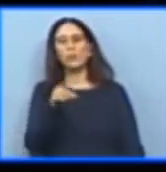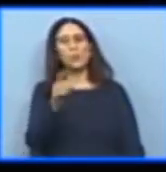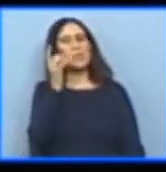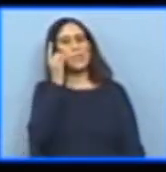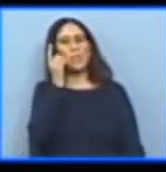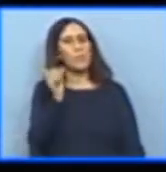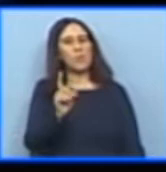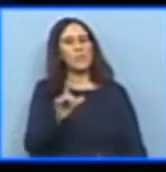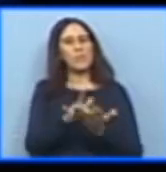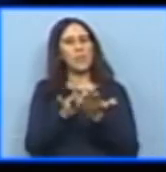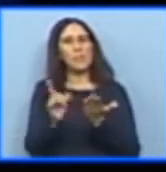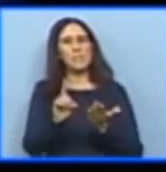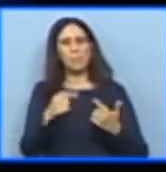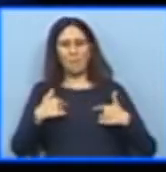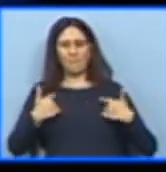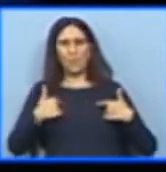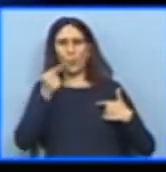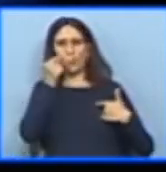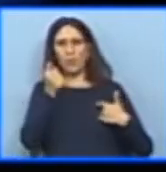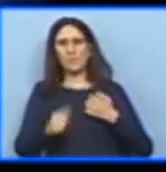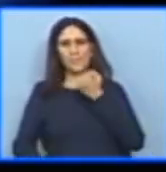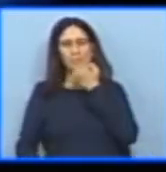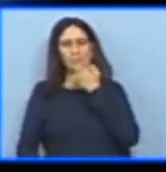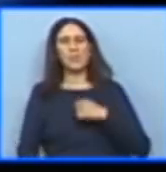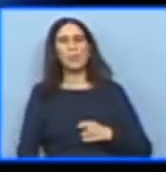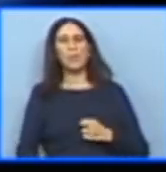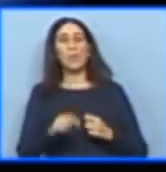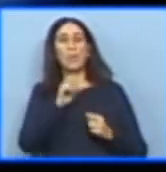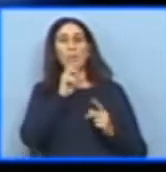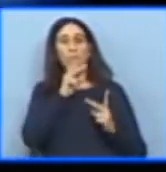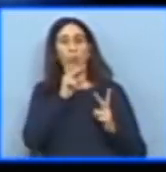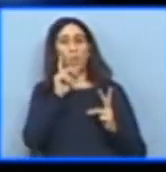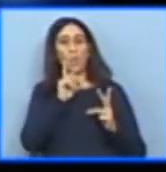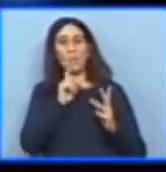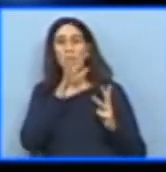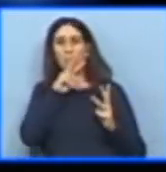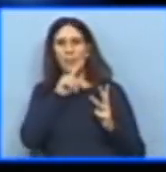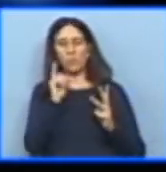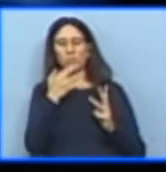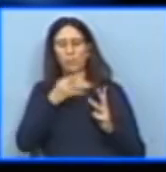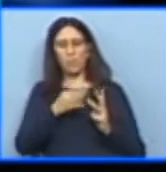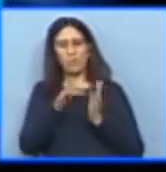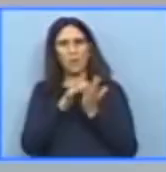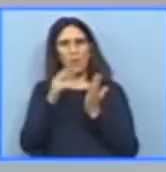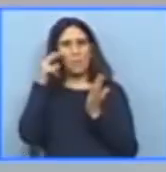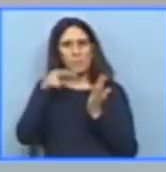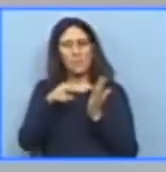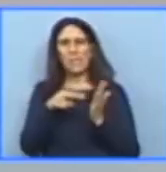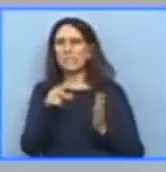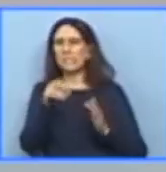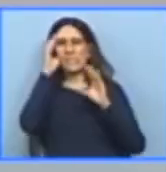telemóvel ou tablet pois tal fire avó o enem tudo também olhar potável é isso não é